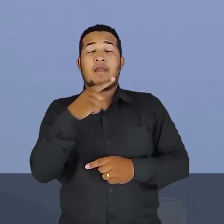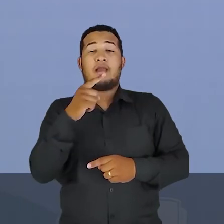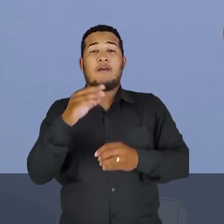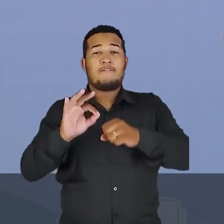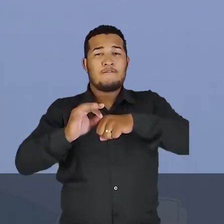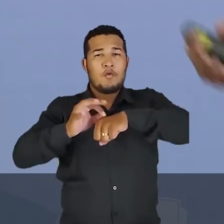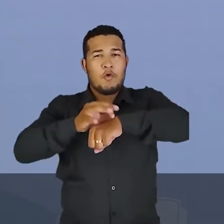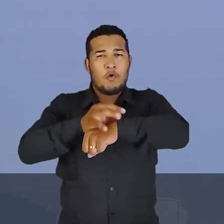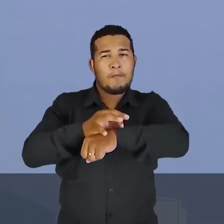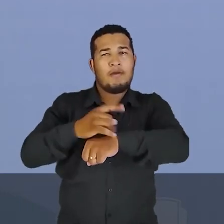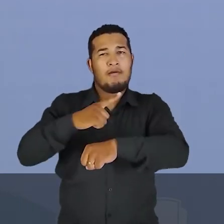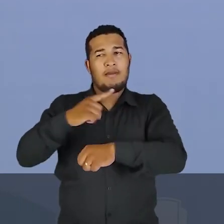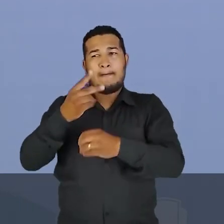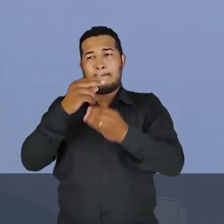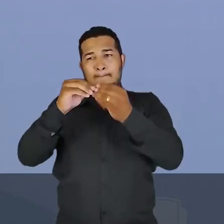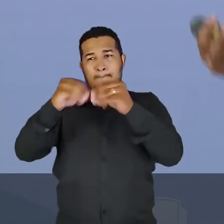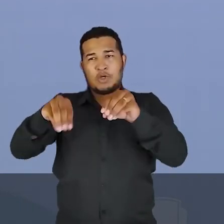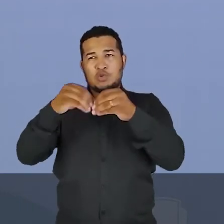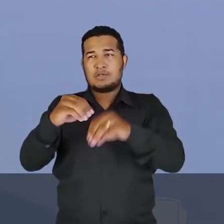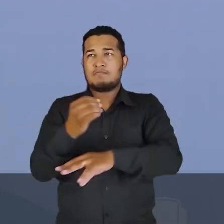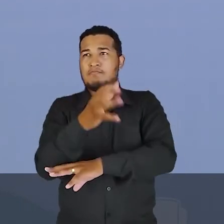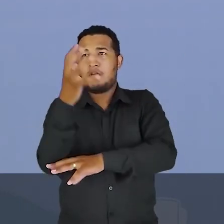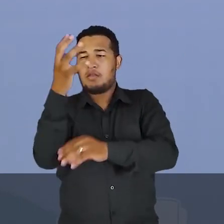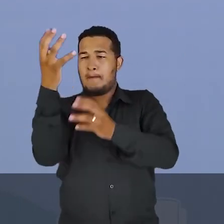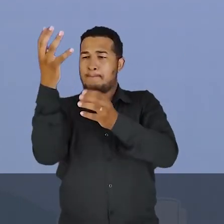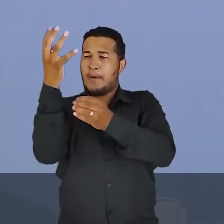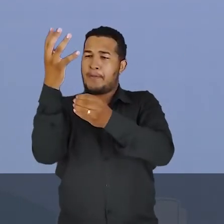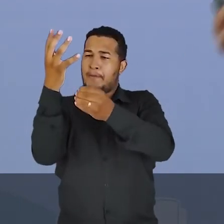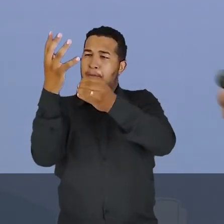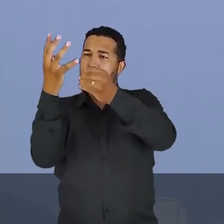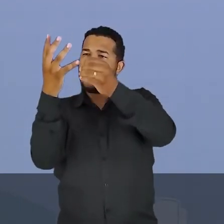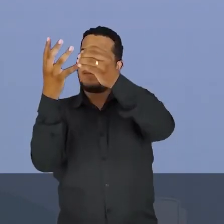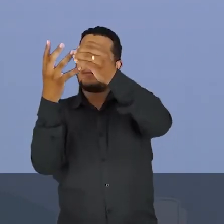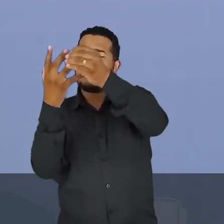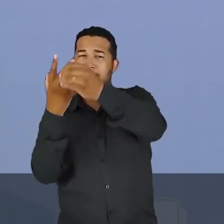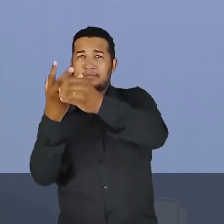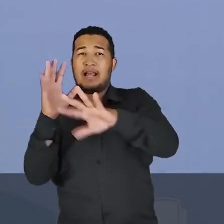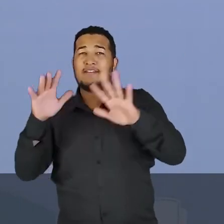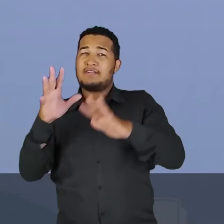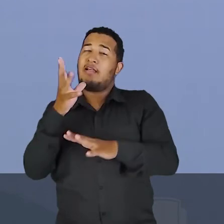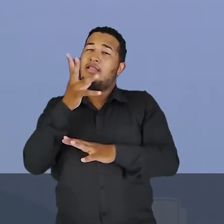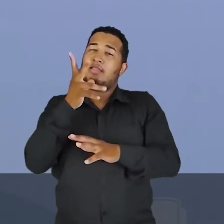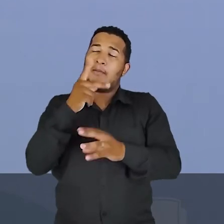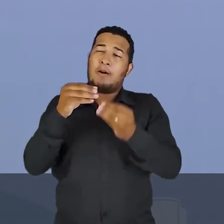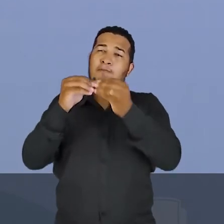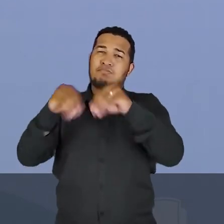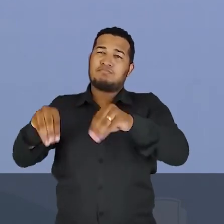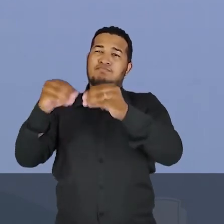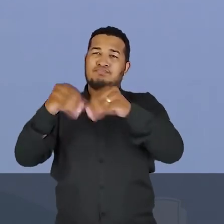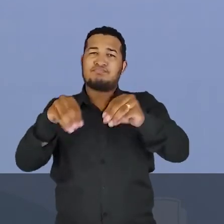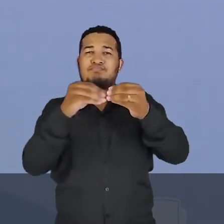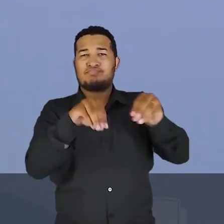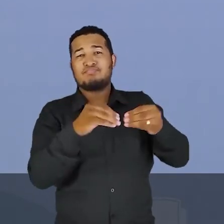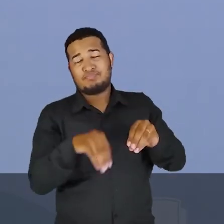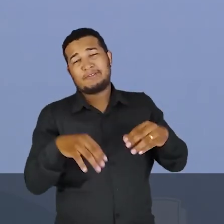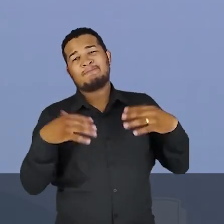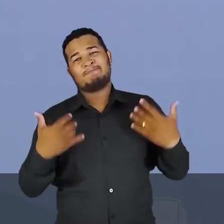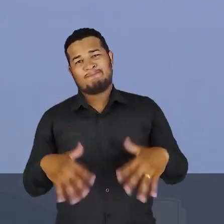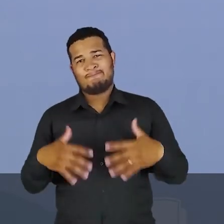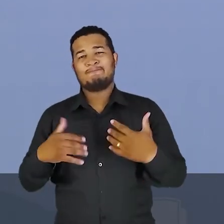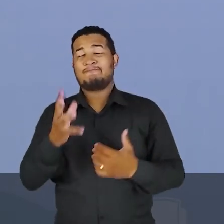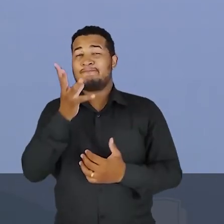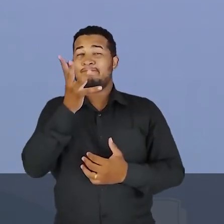formigas que prejudicam as plantas, né, cortam as plantas, e isso vai demorar, pode fazer com que o processo de recuperação de uma